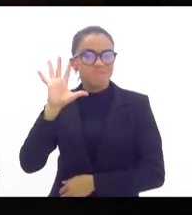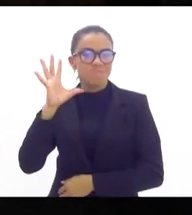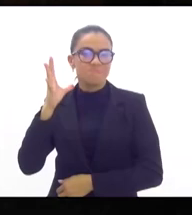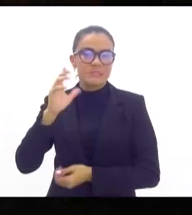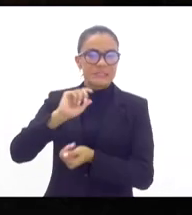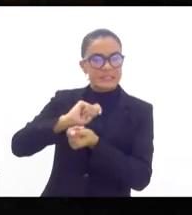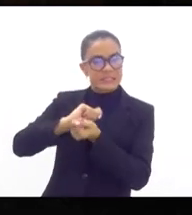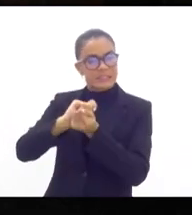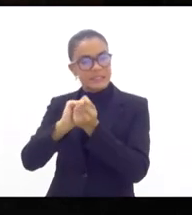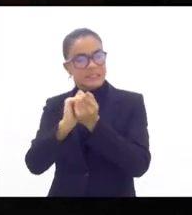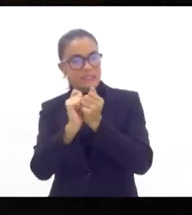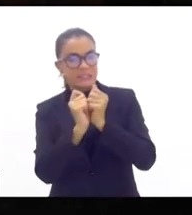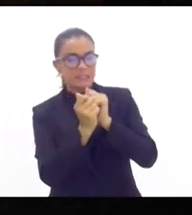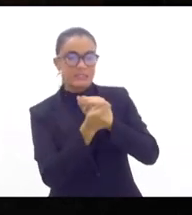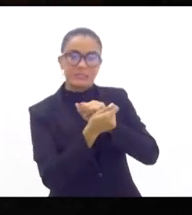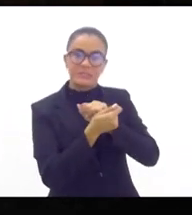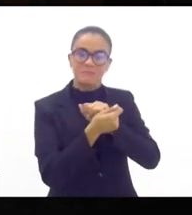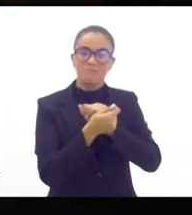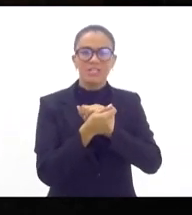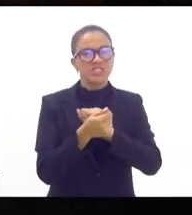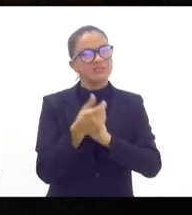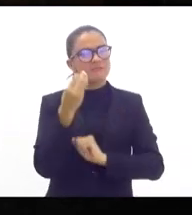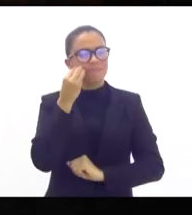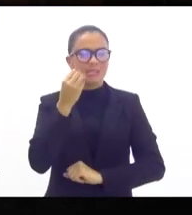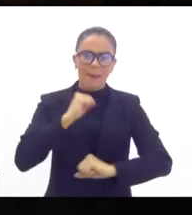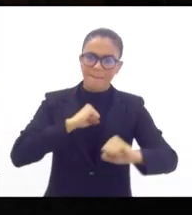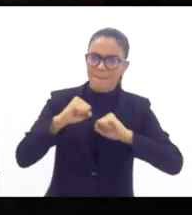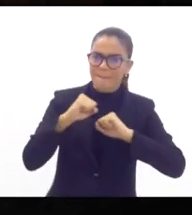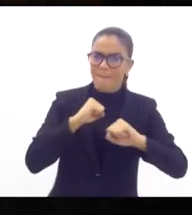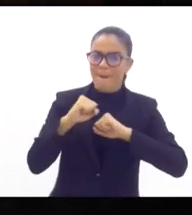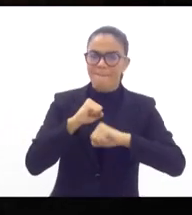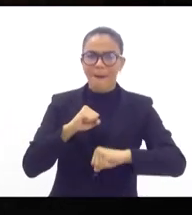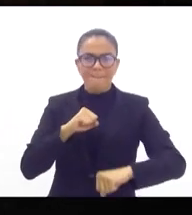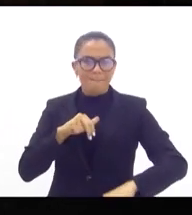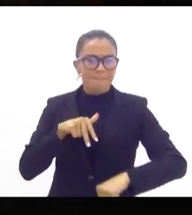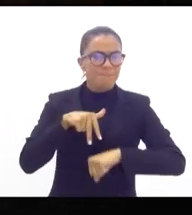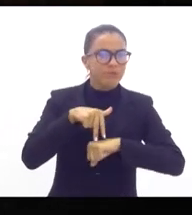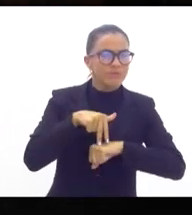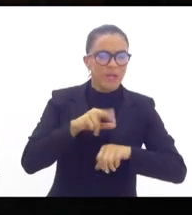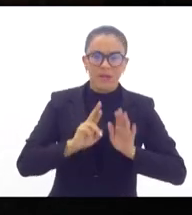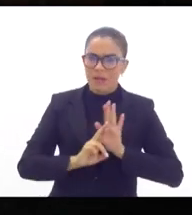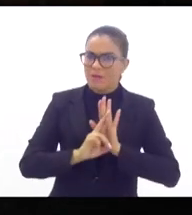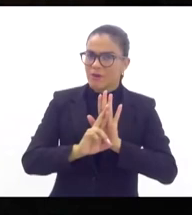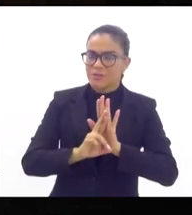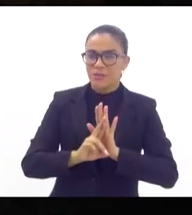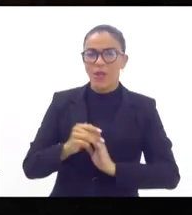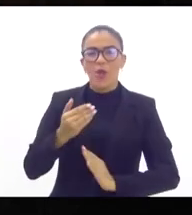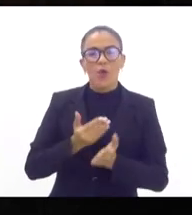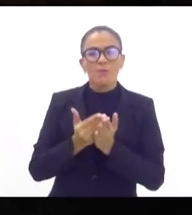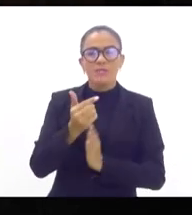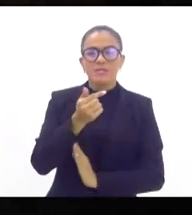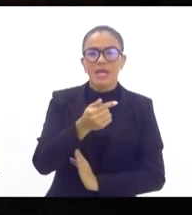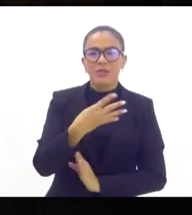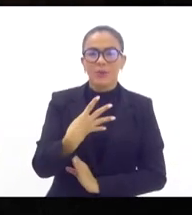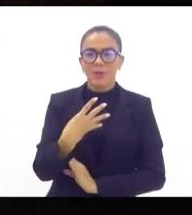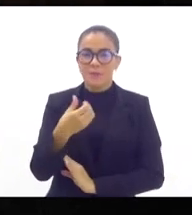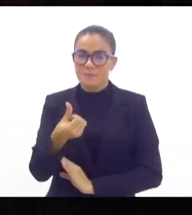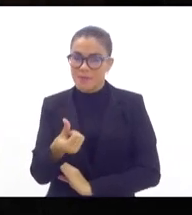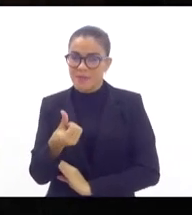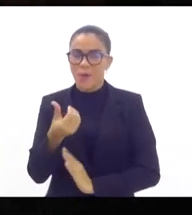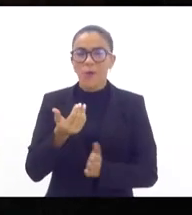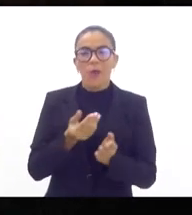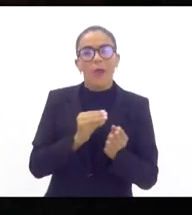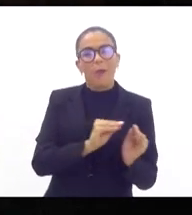para ver se a gente consegue ter voz eu me lembro que eu comecei com 746 depois eu fui para a